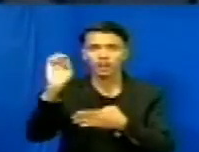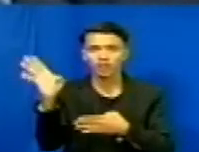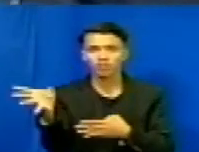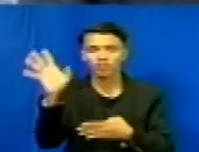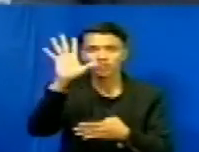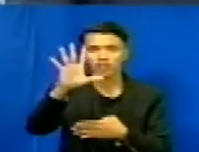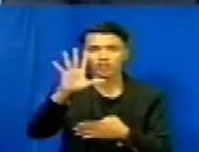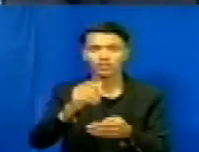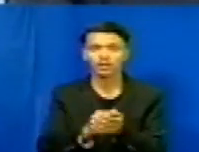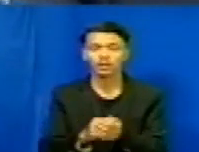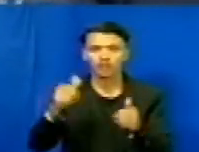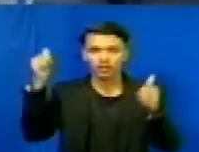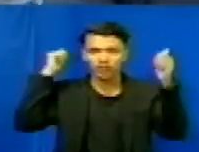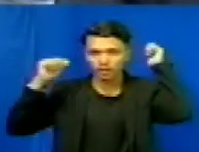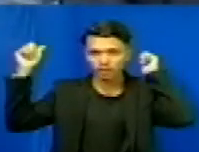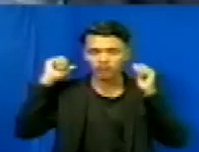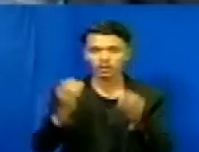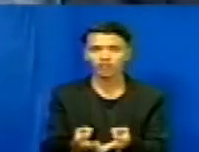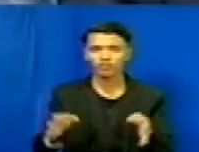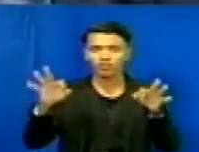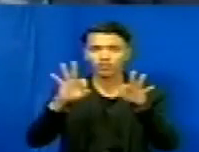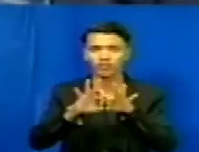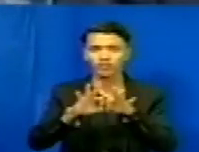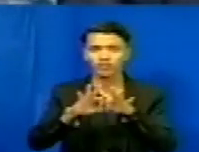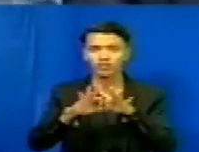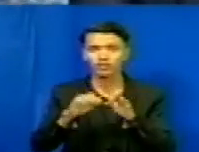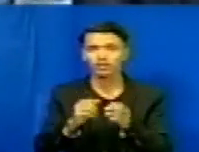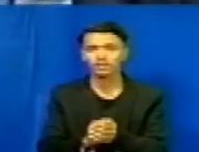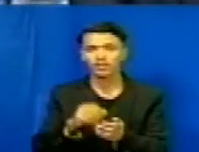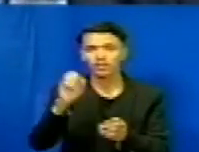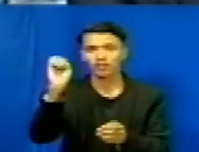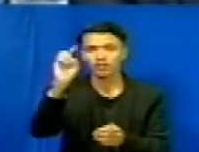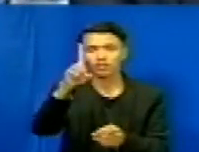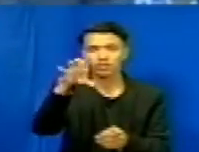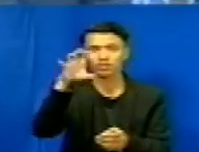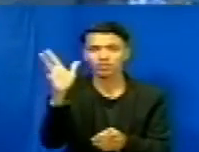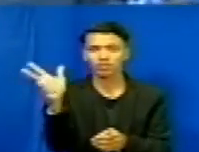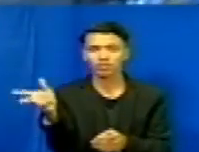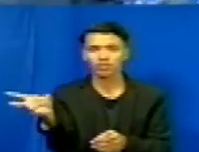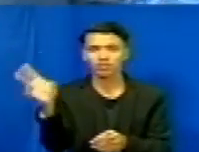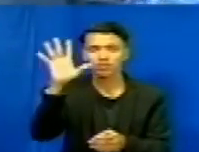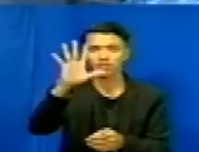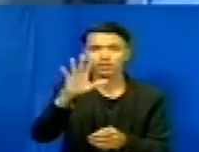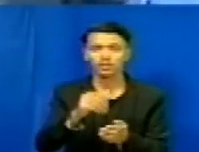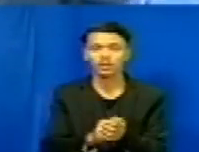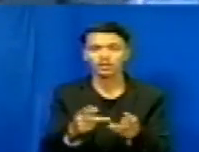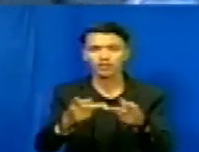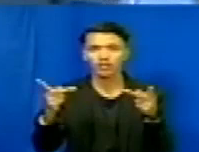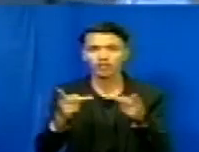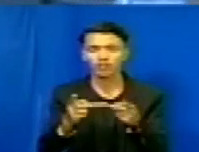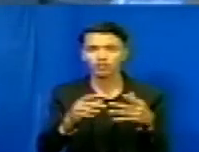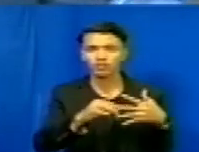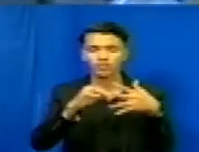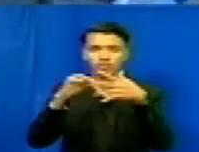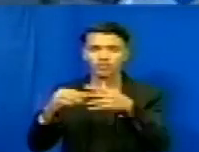husi medida ka atividade principal atusrua hitu nulu resing lima organizado iha área estratégico sa